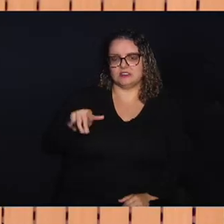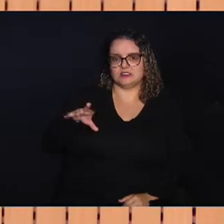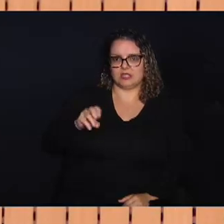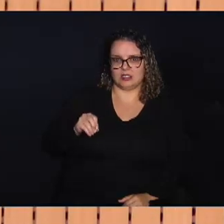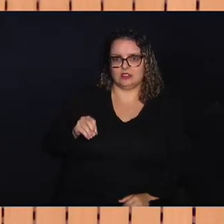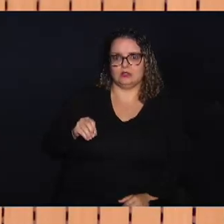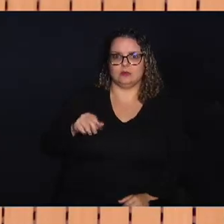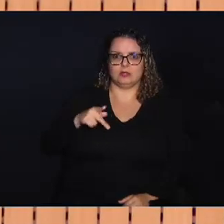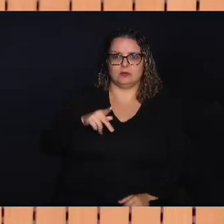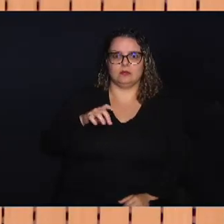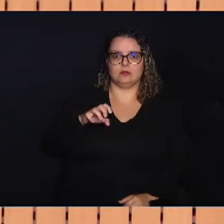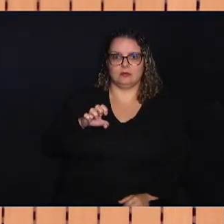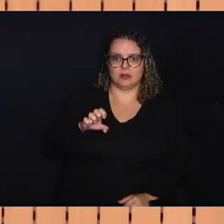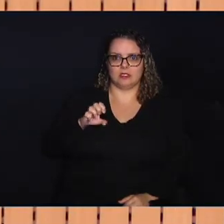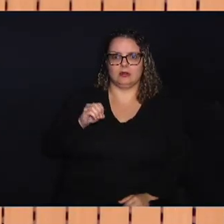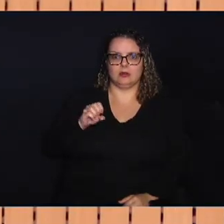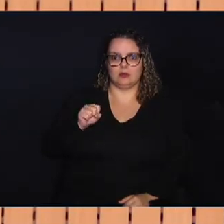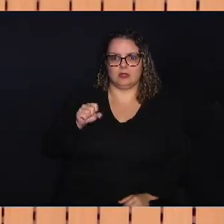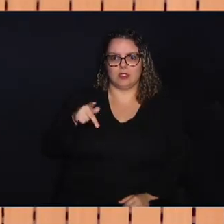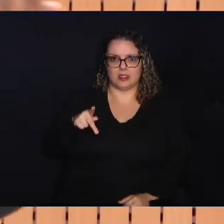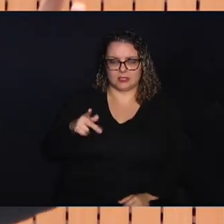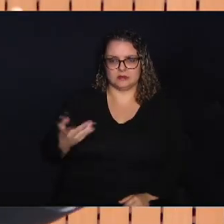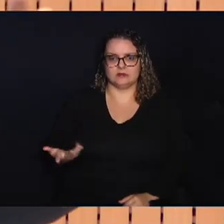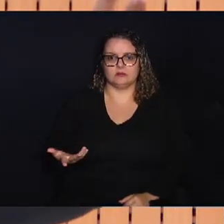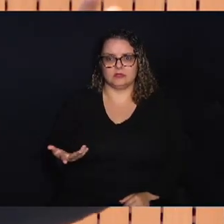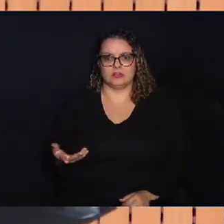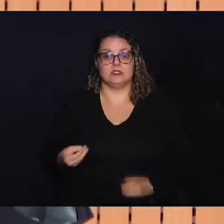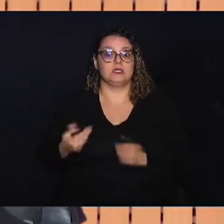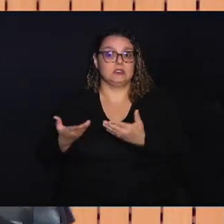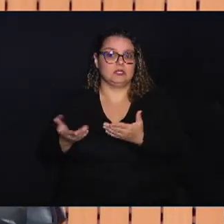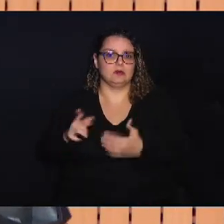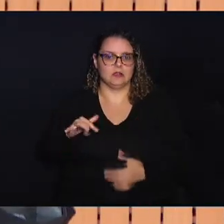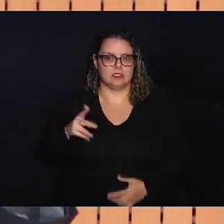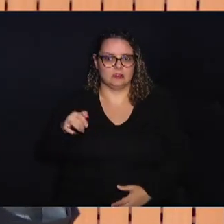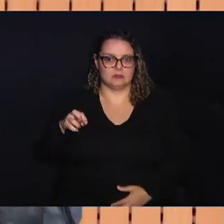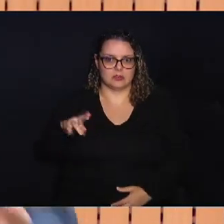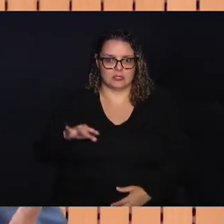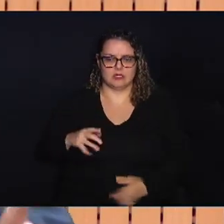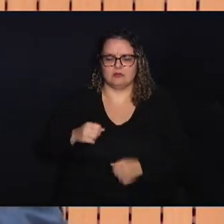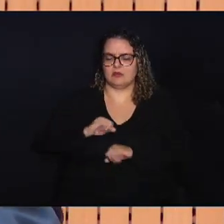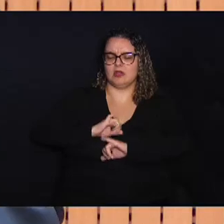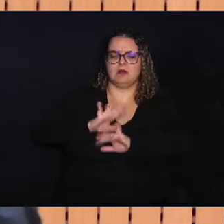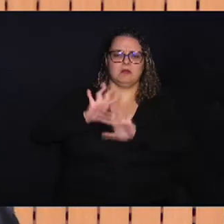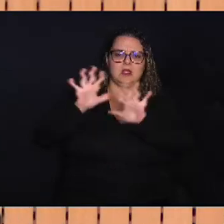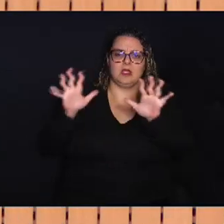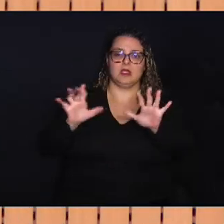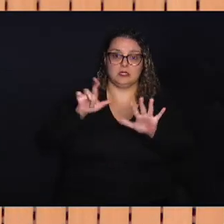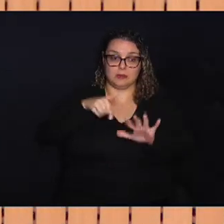foi cassado por um desembargador, disse claramente na sua sentença: é